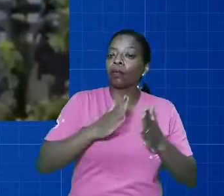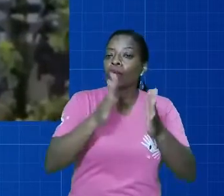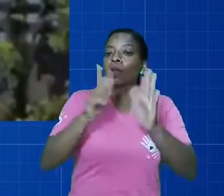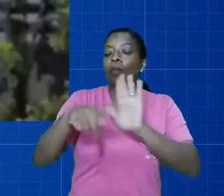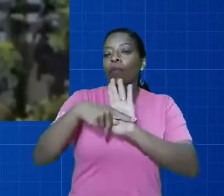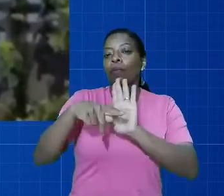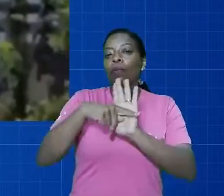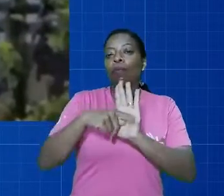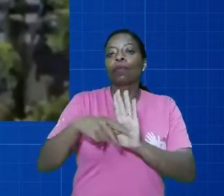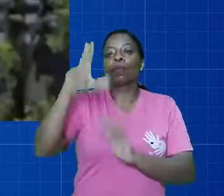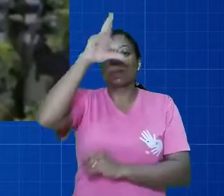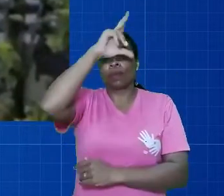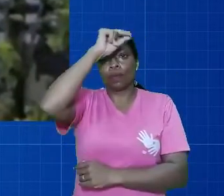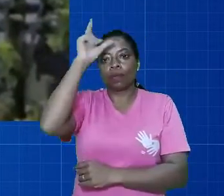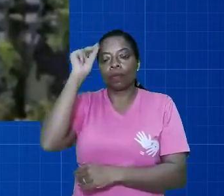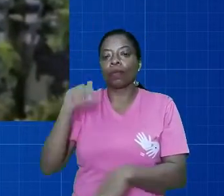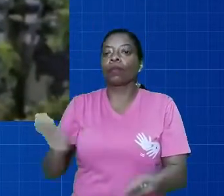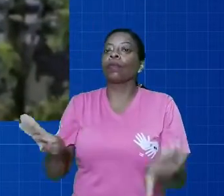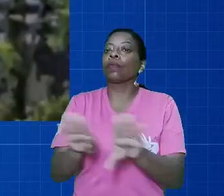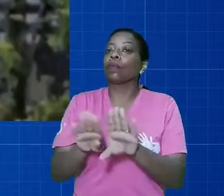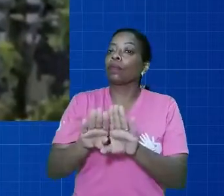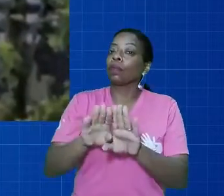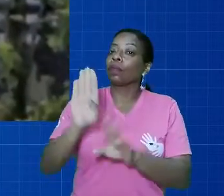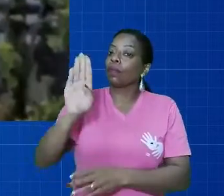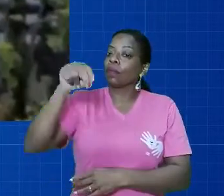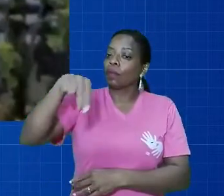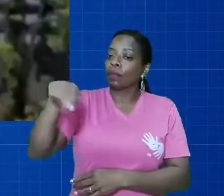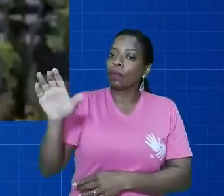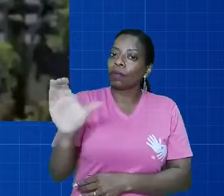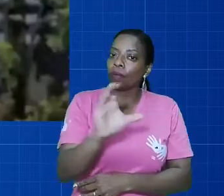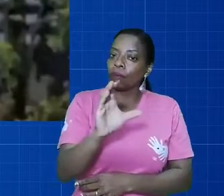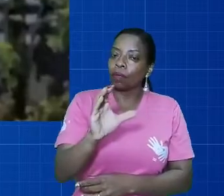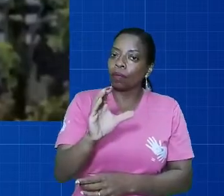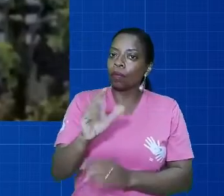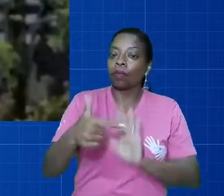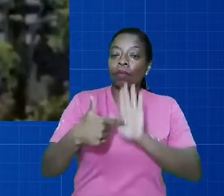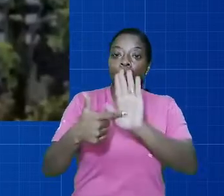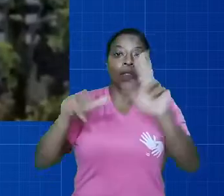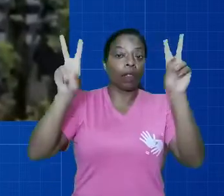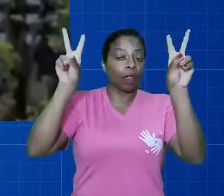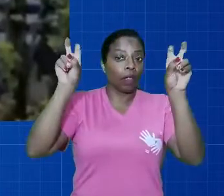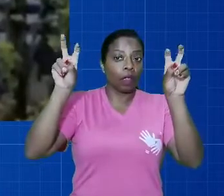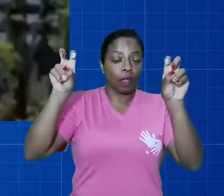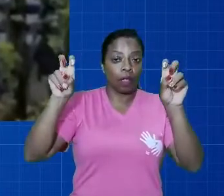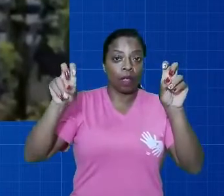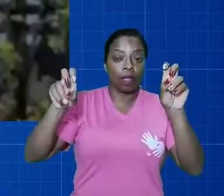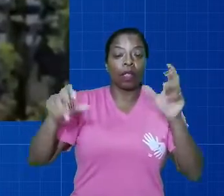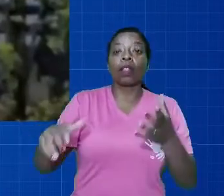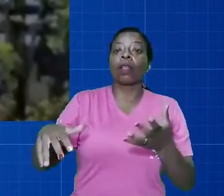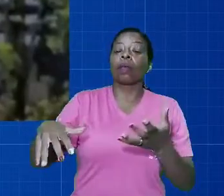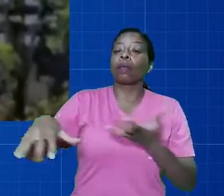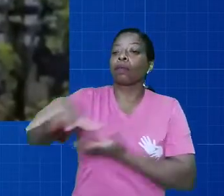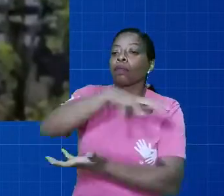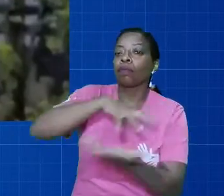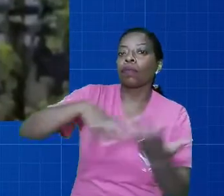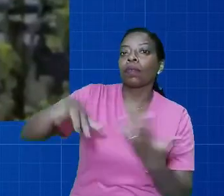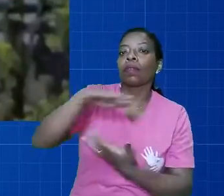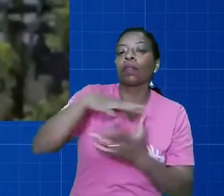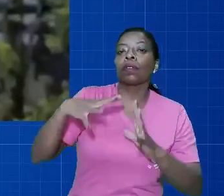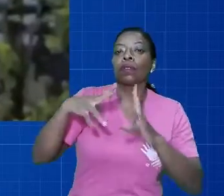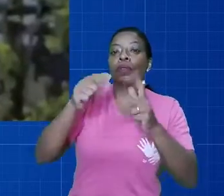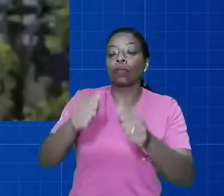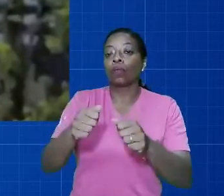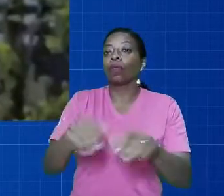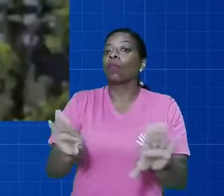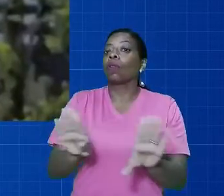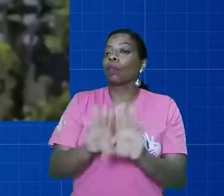Comum Curricular, como um tema transversal contemporâneo. E a partir dela, nós propomos, então, para os professores trabalhar com